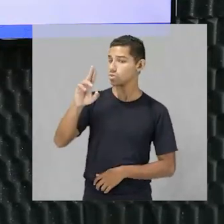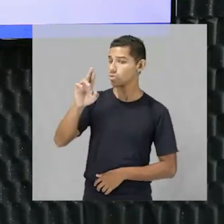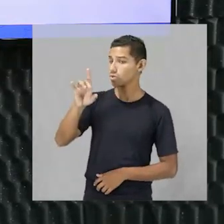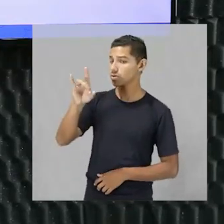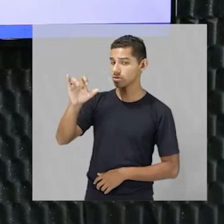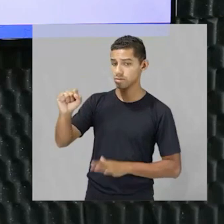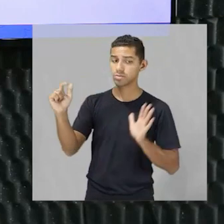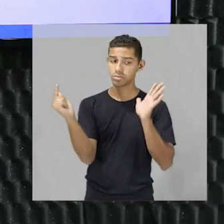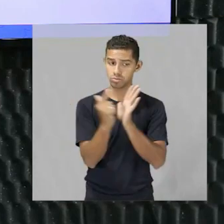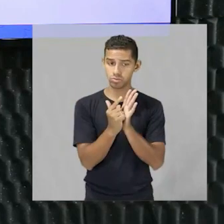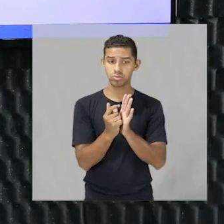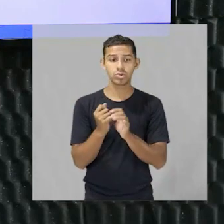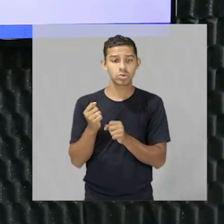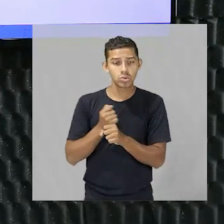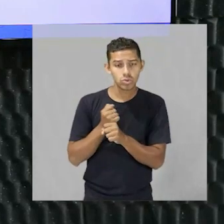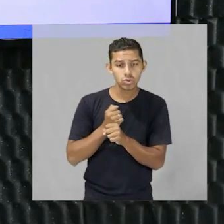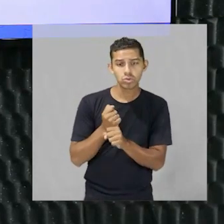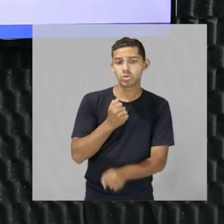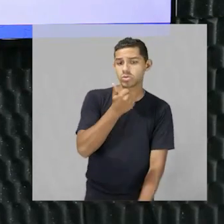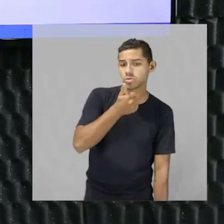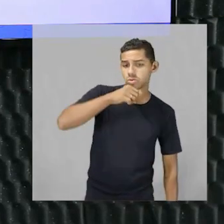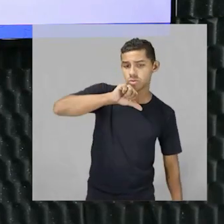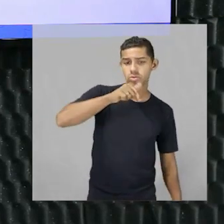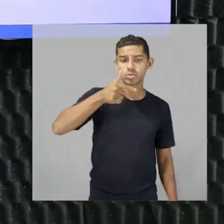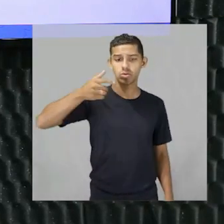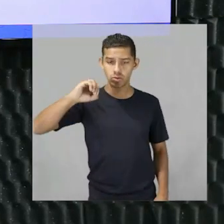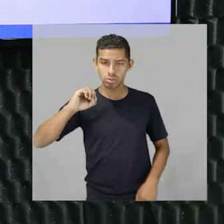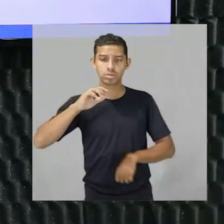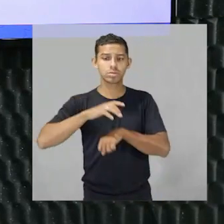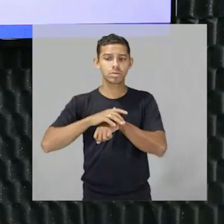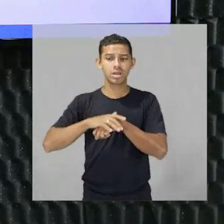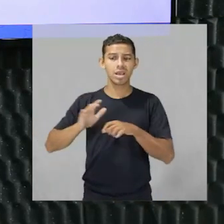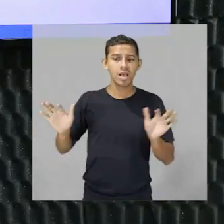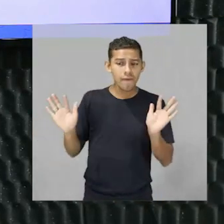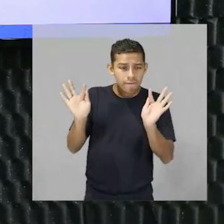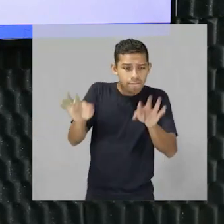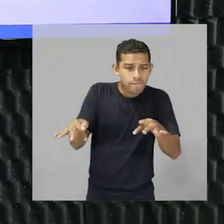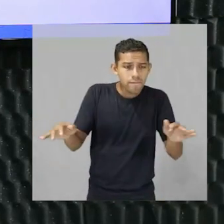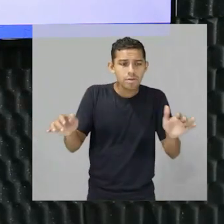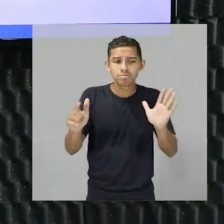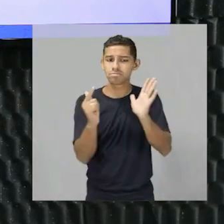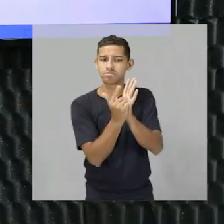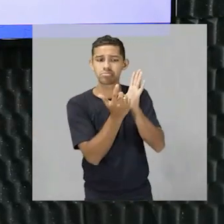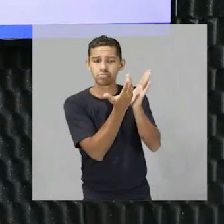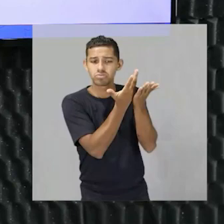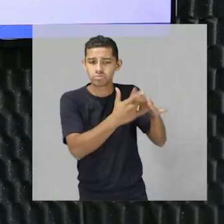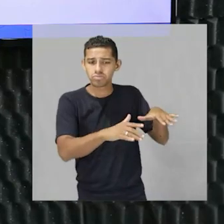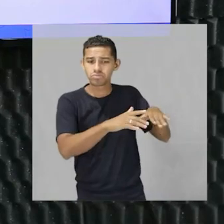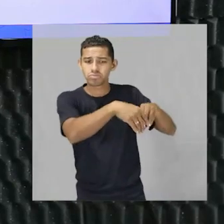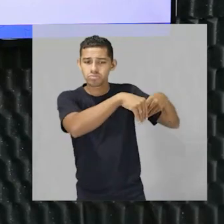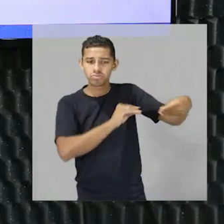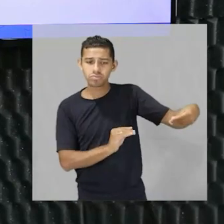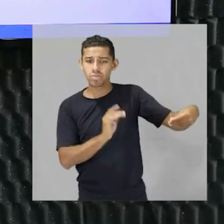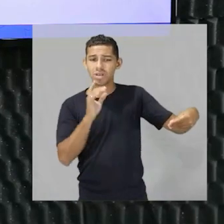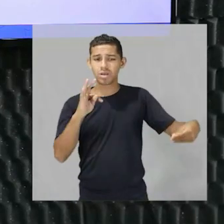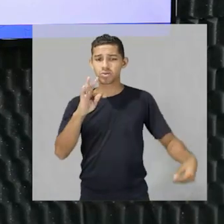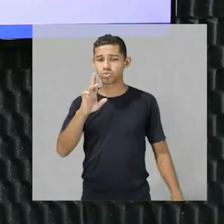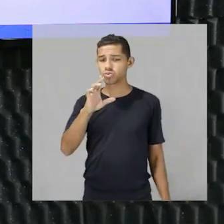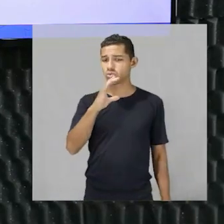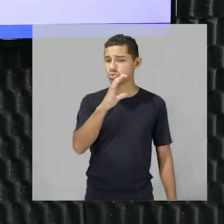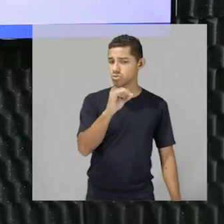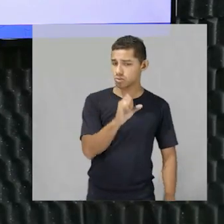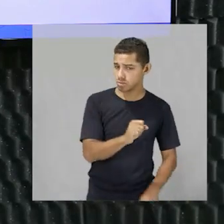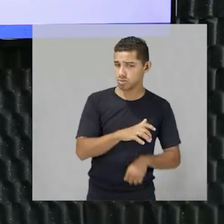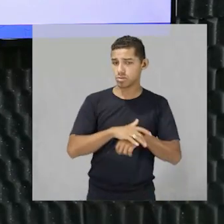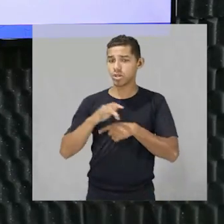num tratado no início dos anos 20, mas que depois foi quebrado porque não interessava nem aos turcos, nem ao Irã, e principalmente